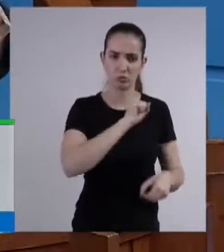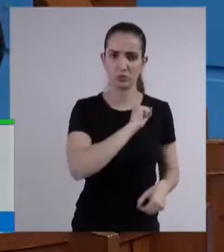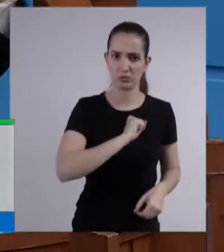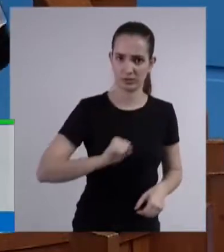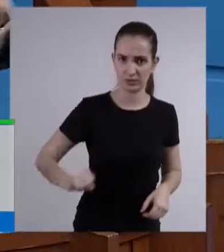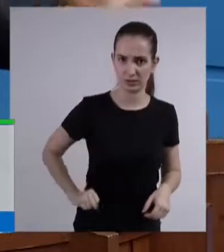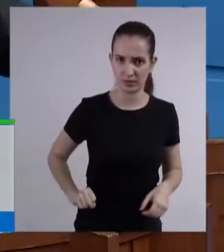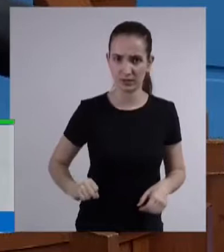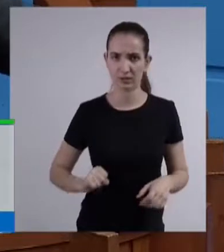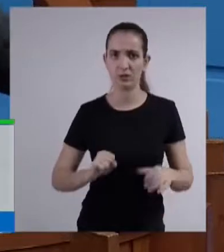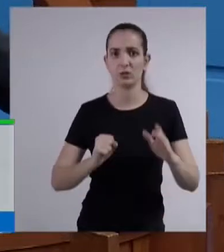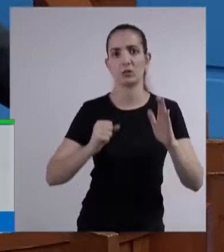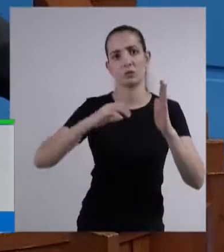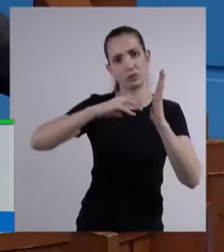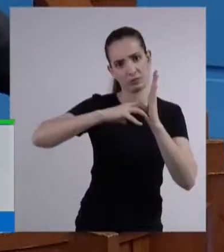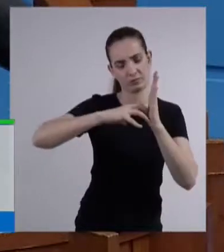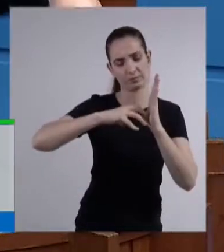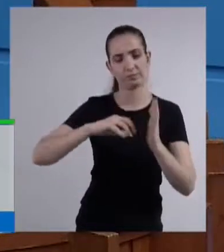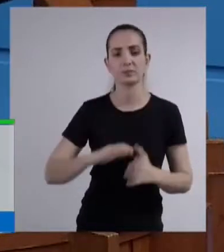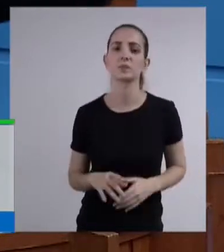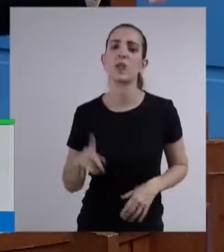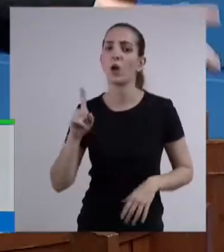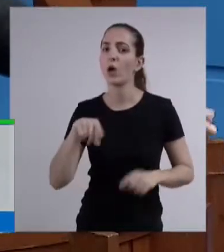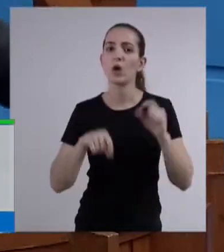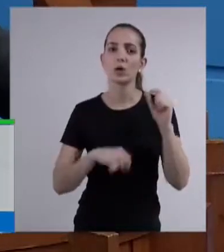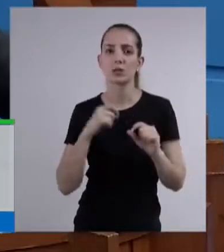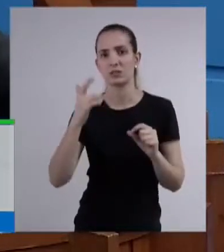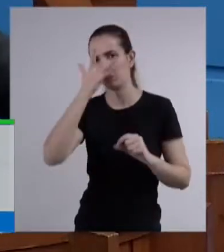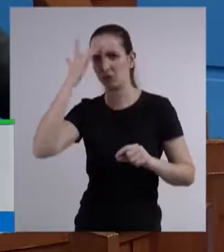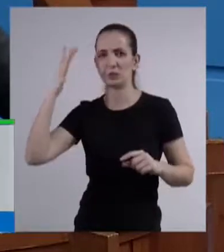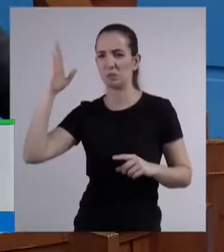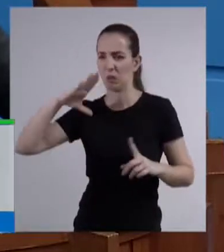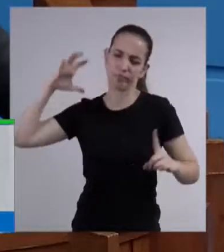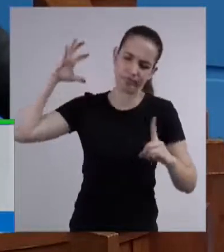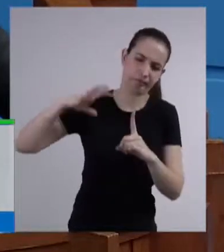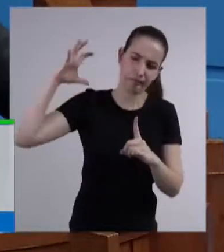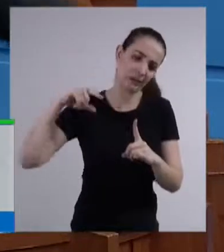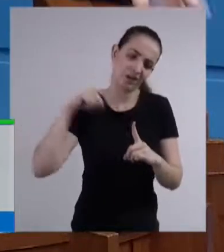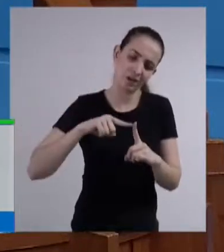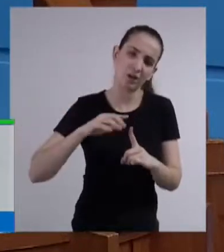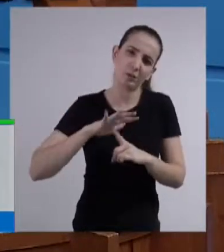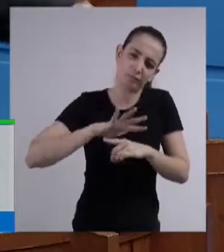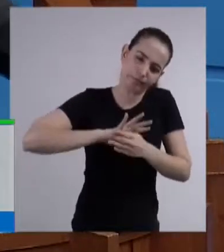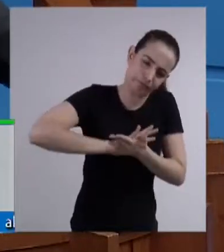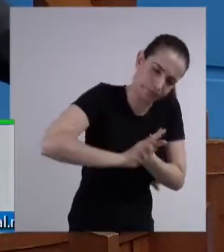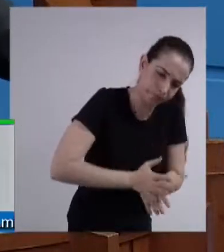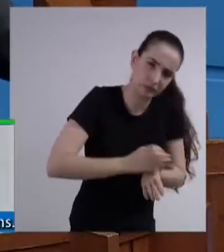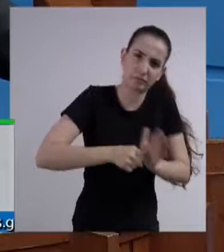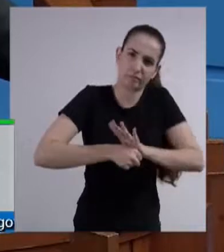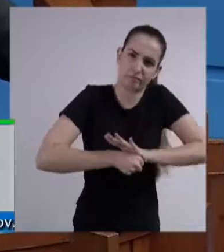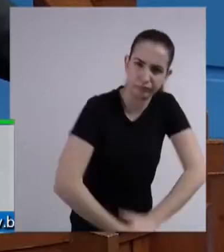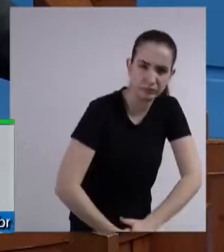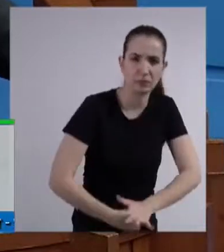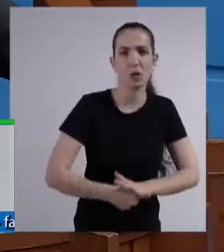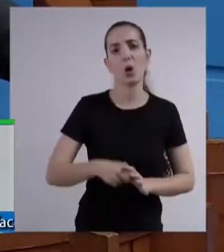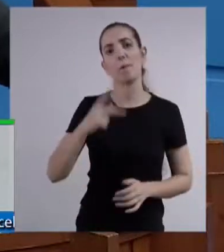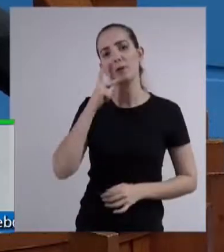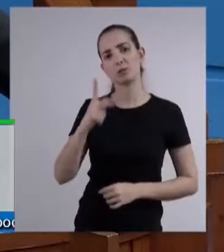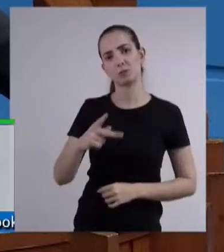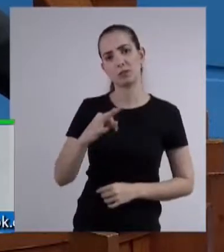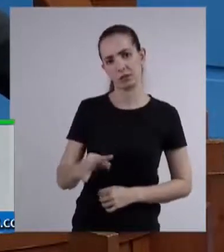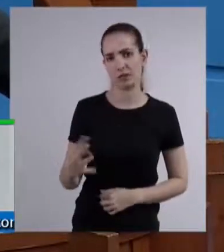Então, é uma conspiração contra o PT, contra a esquerda. Prenderam o presidente Lula